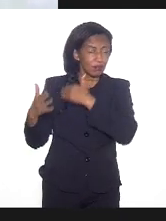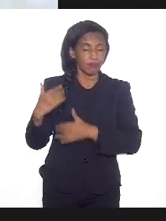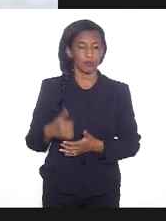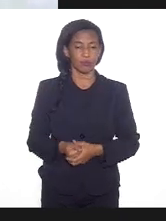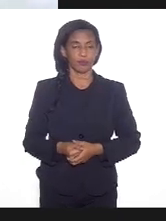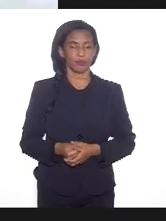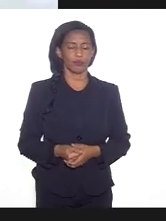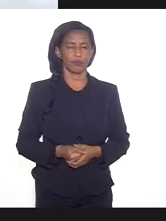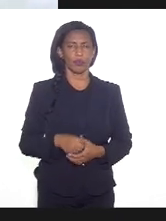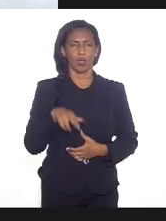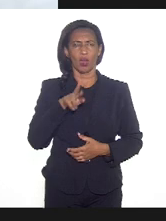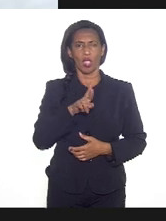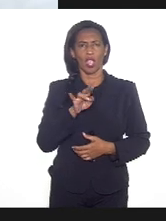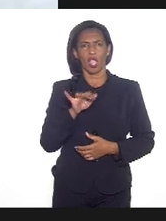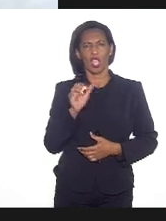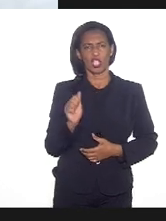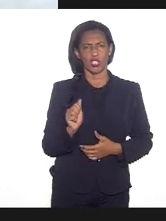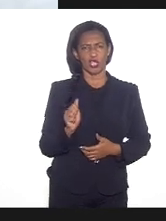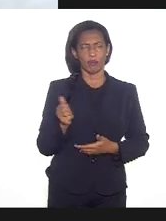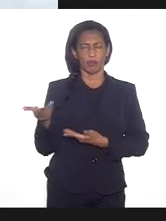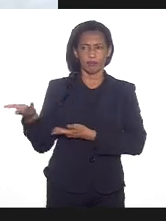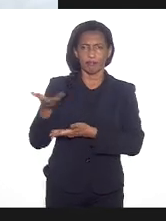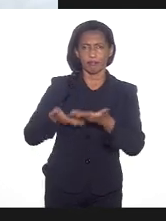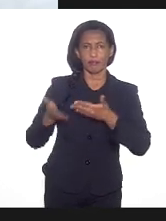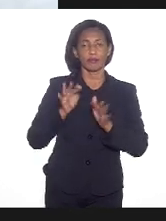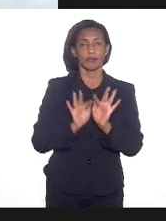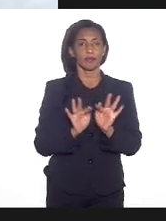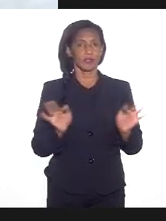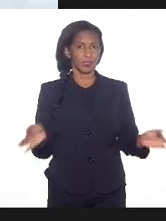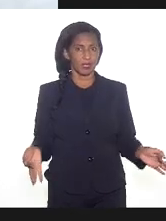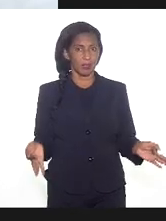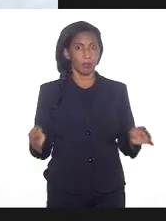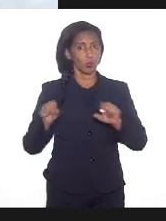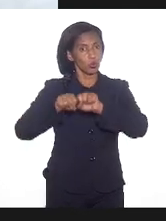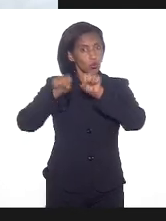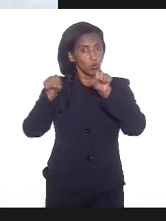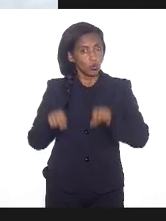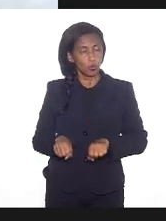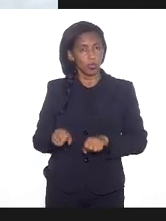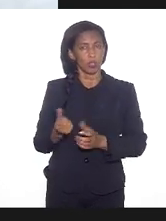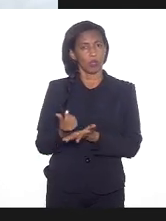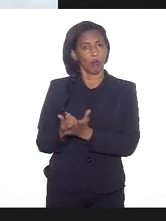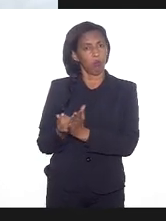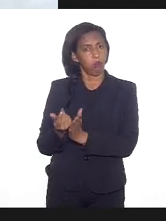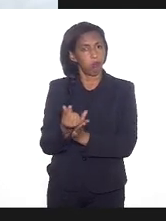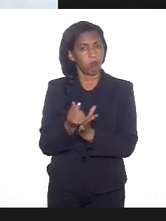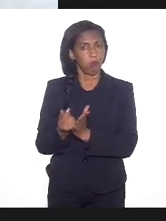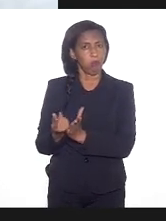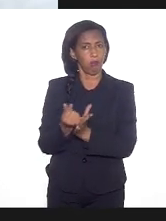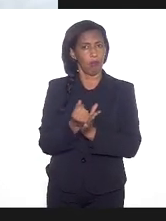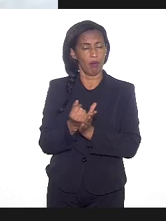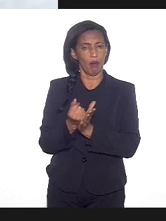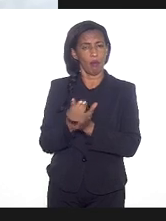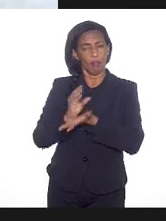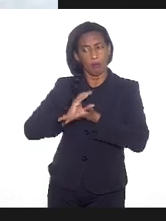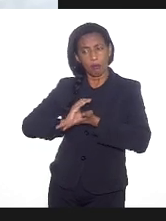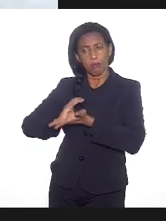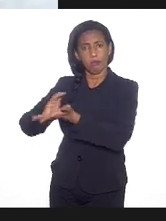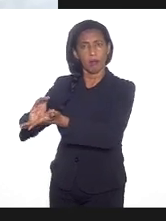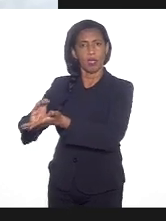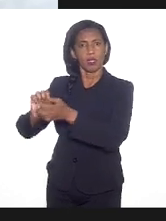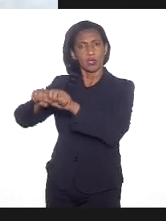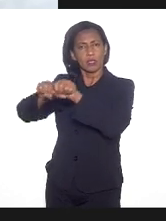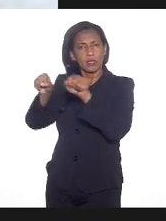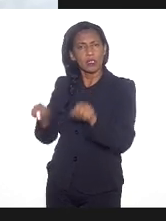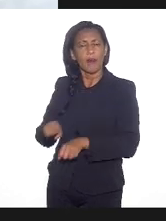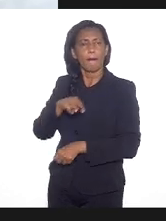O regime financeiro de reparticipação simples, estruturante do plano financeiro, deve ser aplicado em sistema de